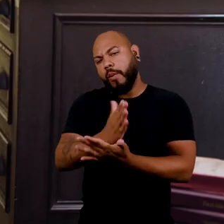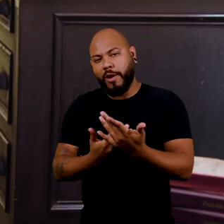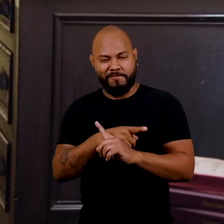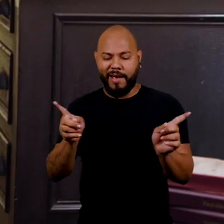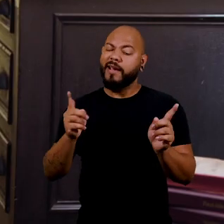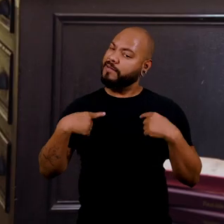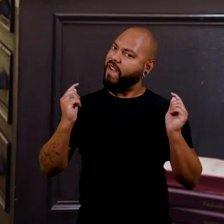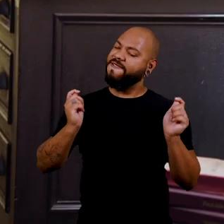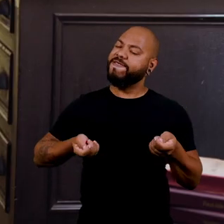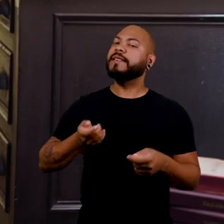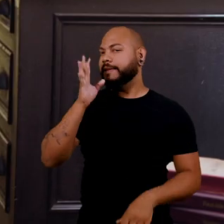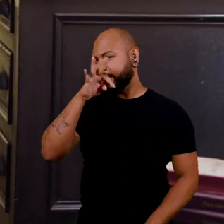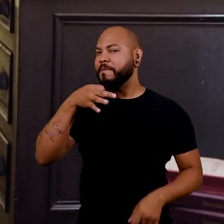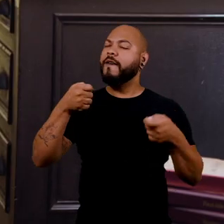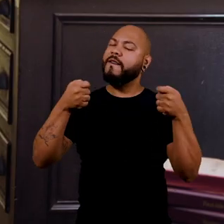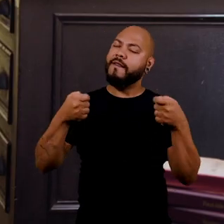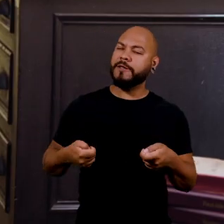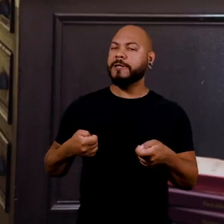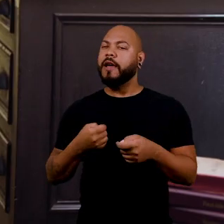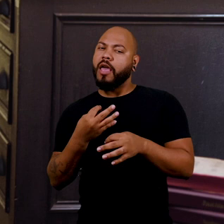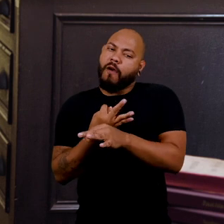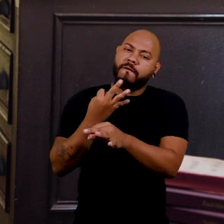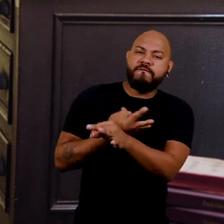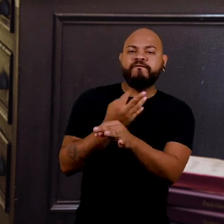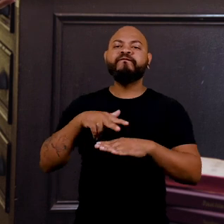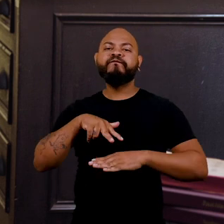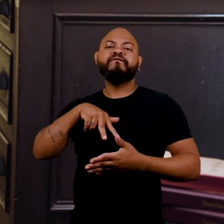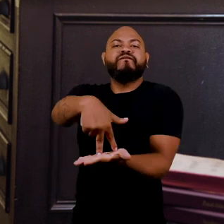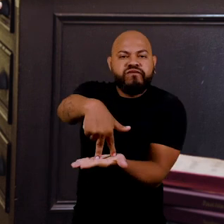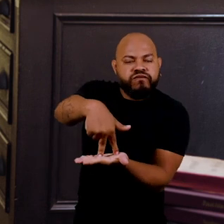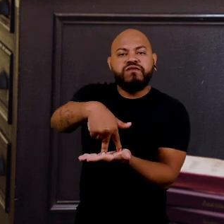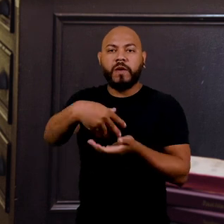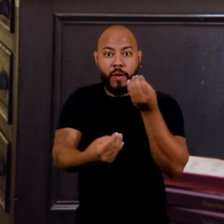eu sou muito teimosa, né? Assim, essas coisas não me intimidam, não. Mas